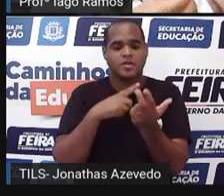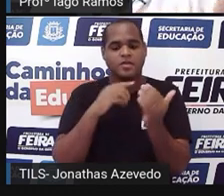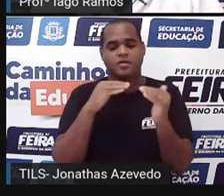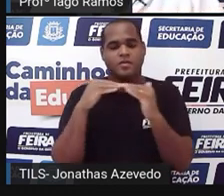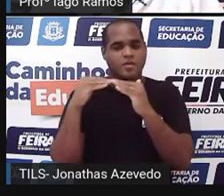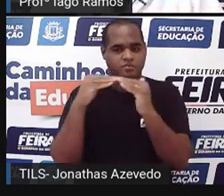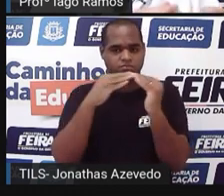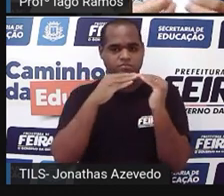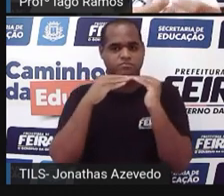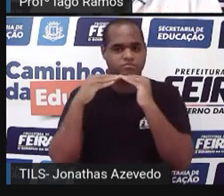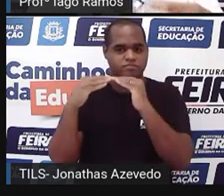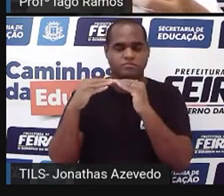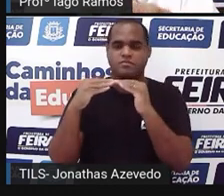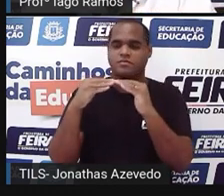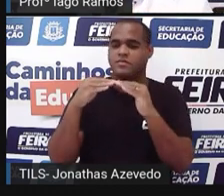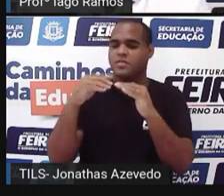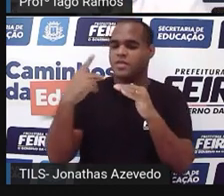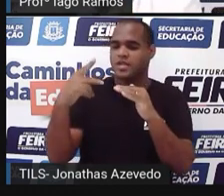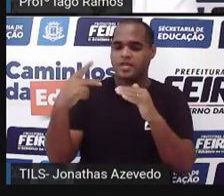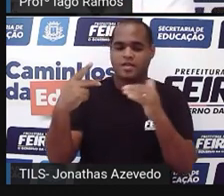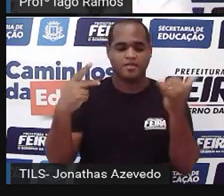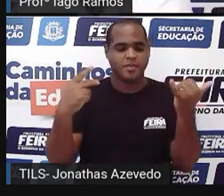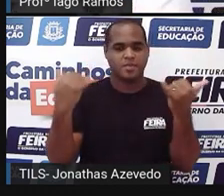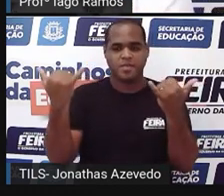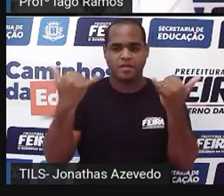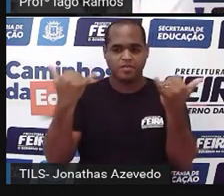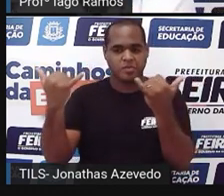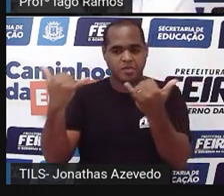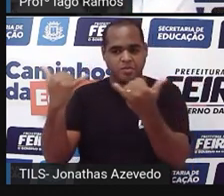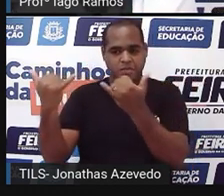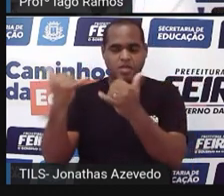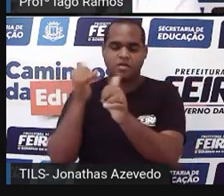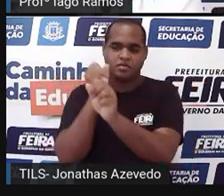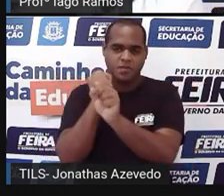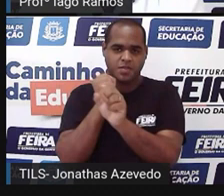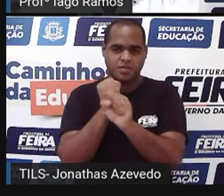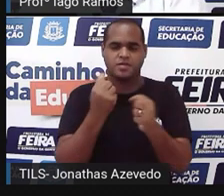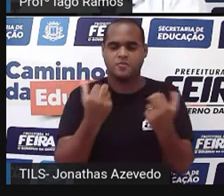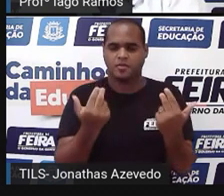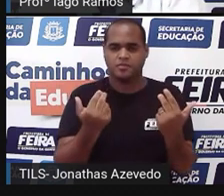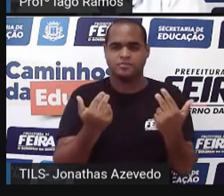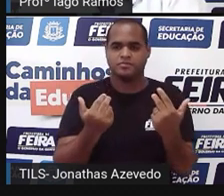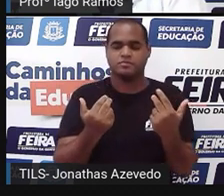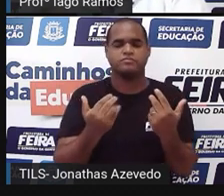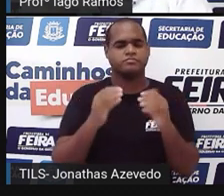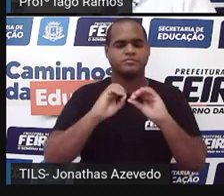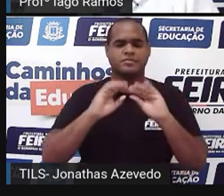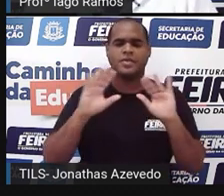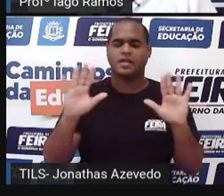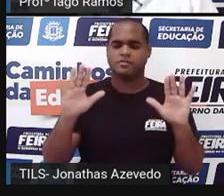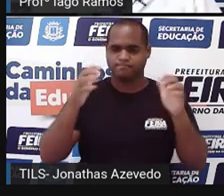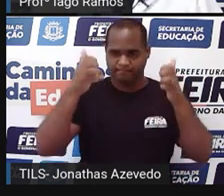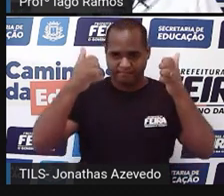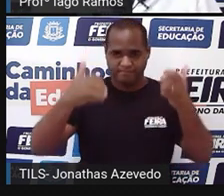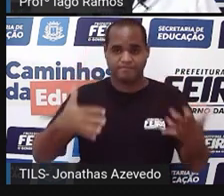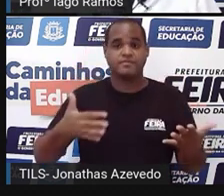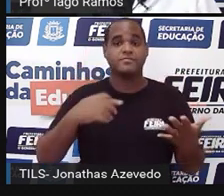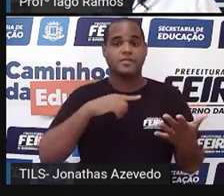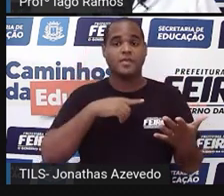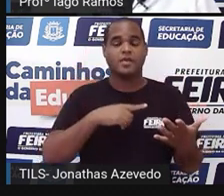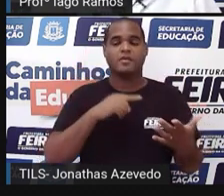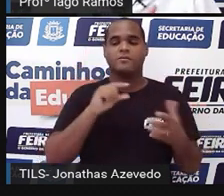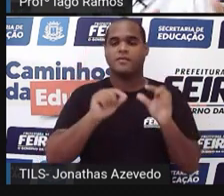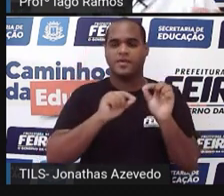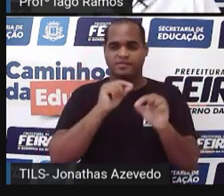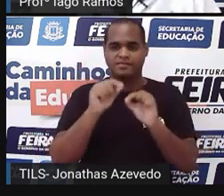de forma igual entre a quantidade de informações que você tem os ou traduza vou traduzir com que